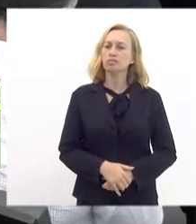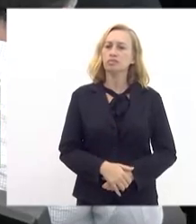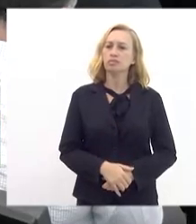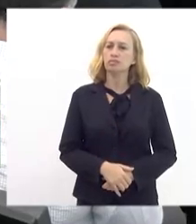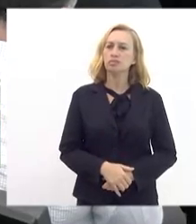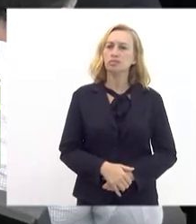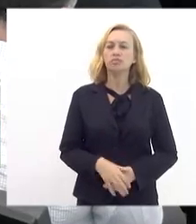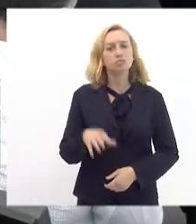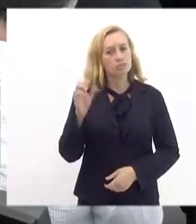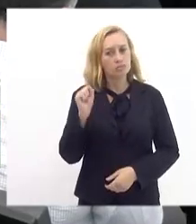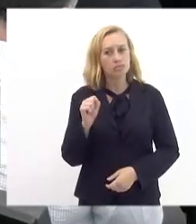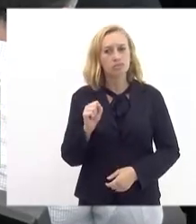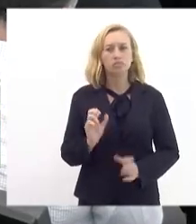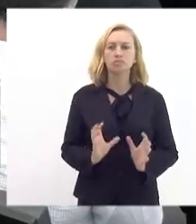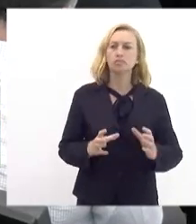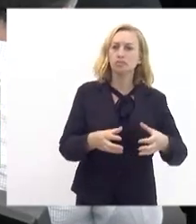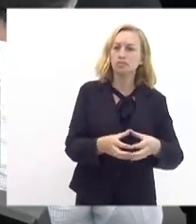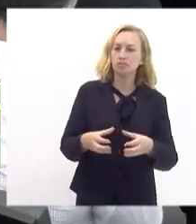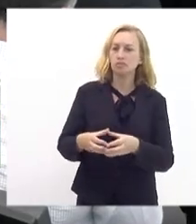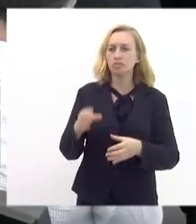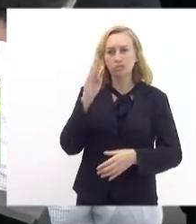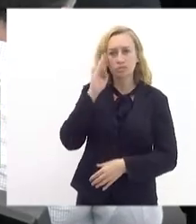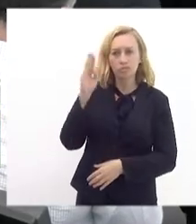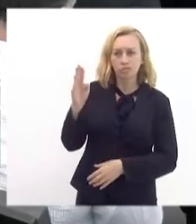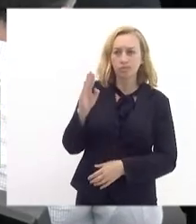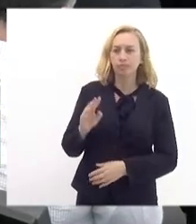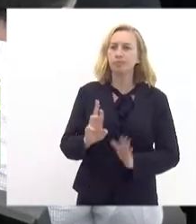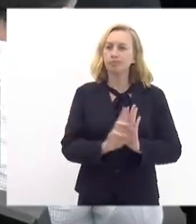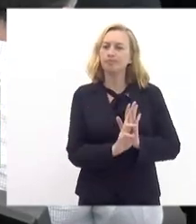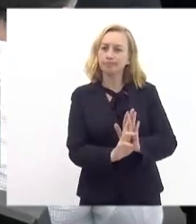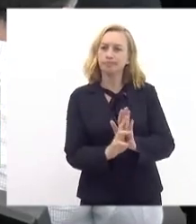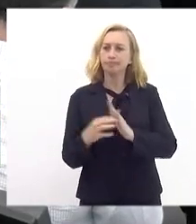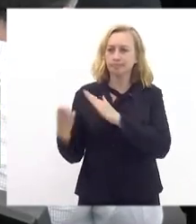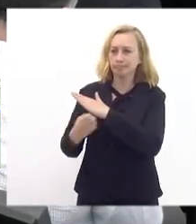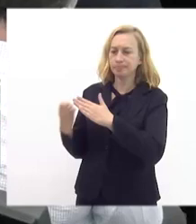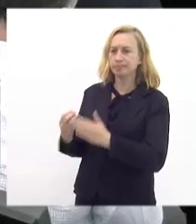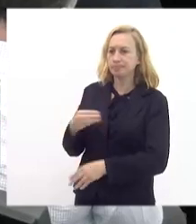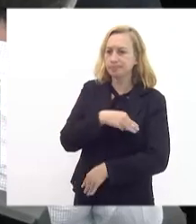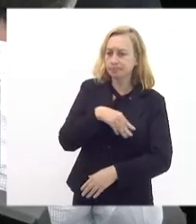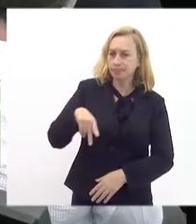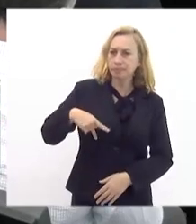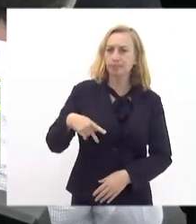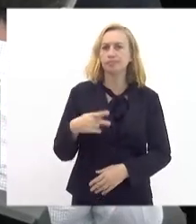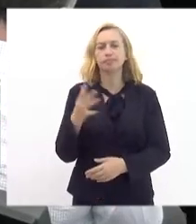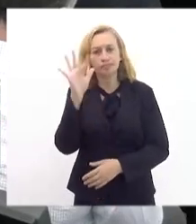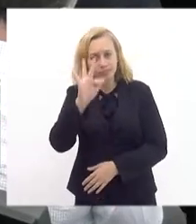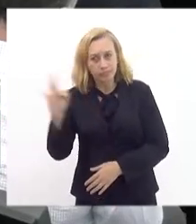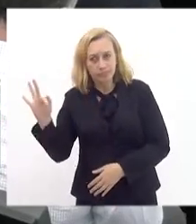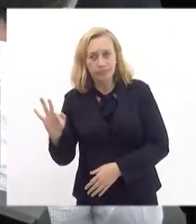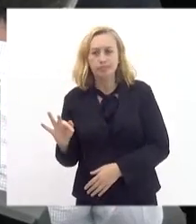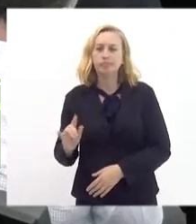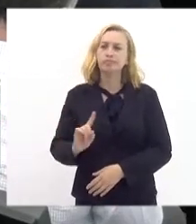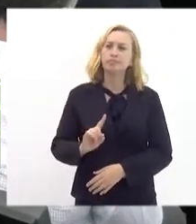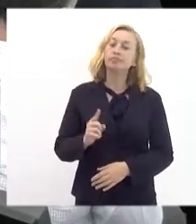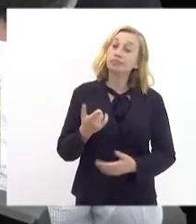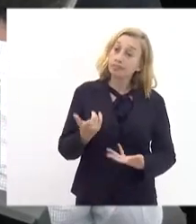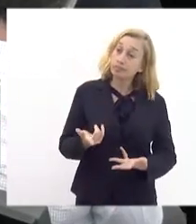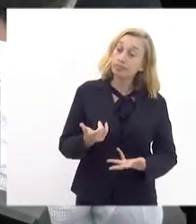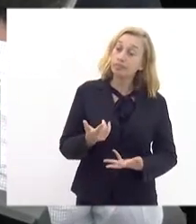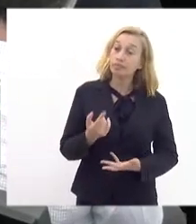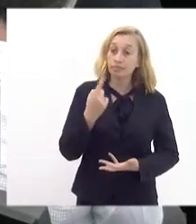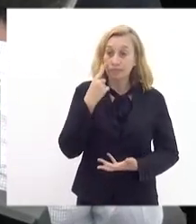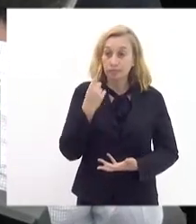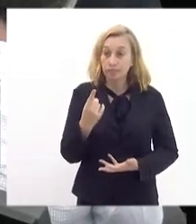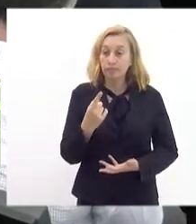tempos ouvir os órgãos ambientais representando a empresa o Ministério Público Federal presente aí já usou da palavra e eu vou tentar